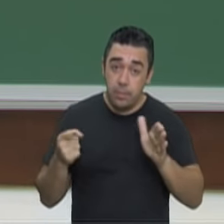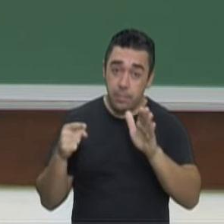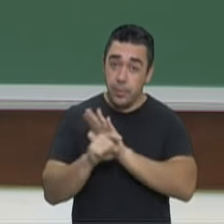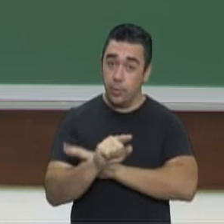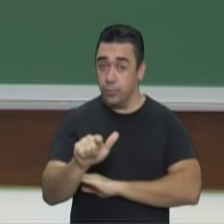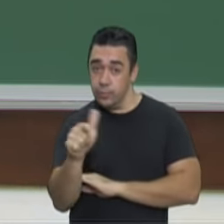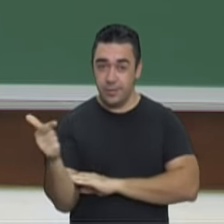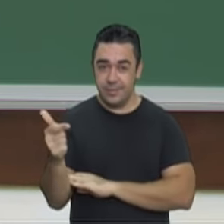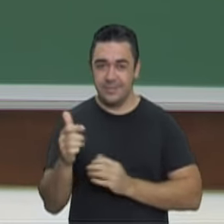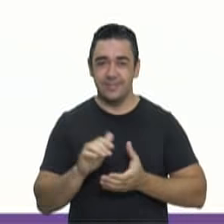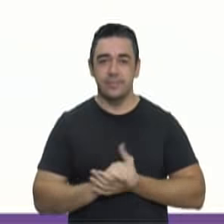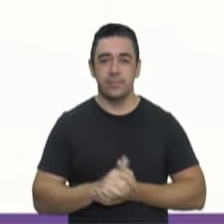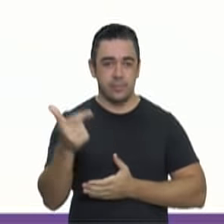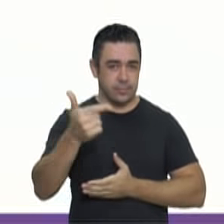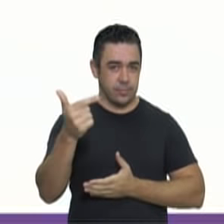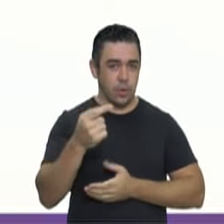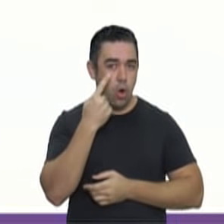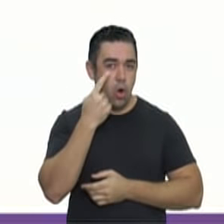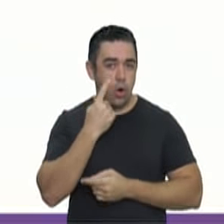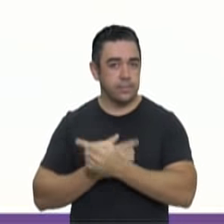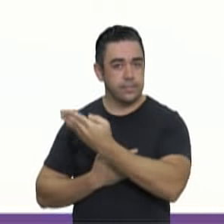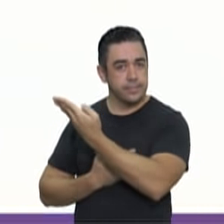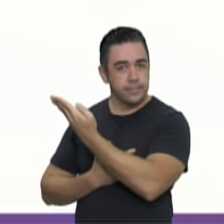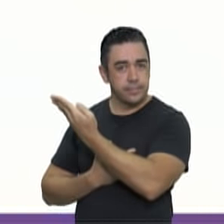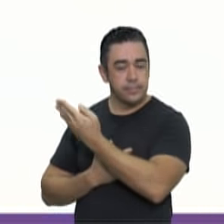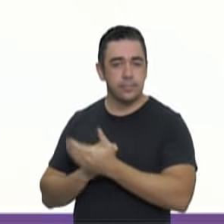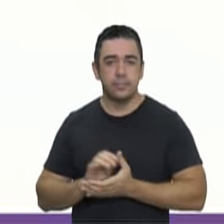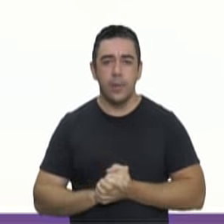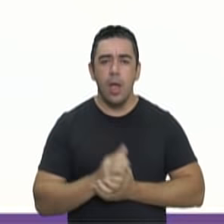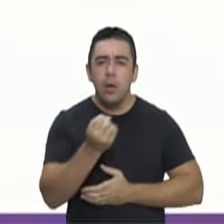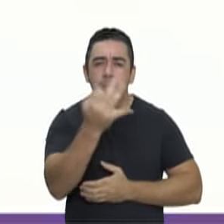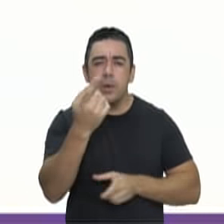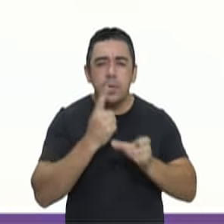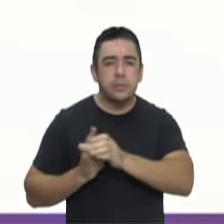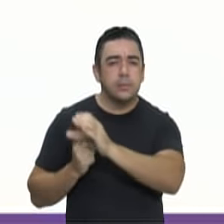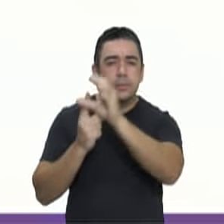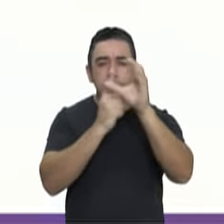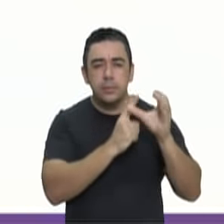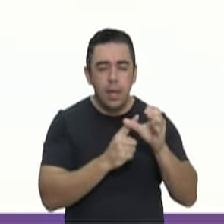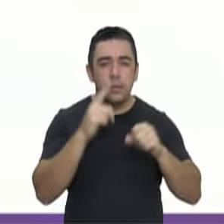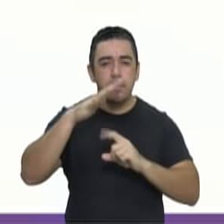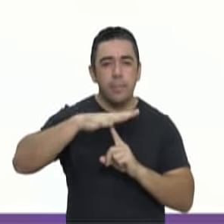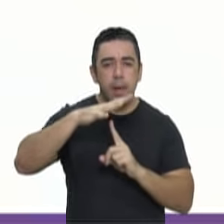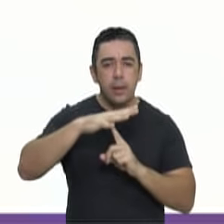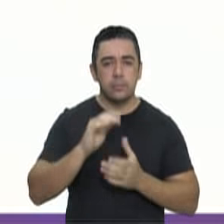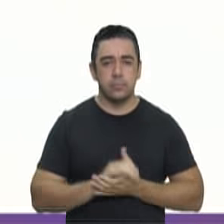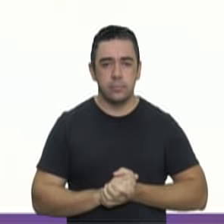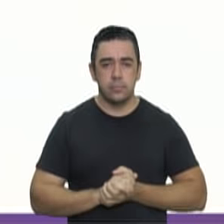nosso próximo quiz. Está lá na tela. Quantos municípios possui o estado do Paraná?